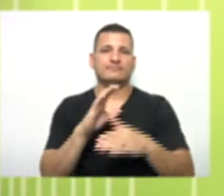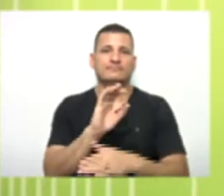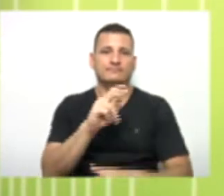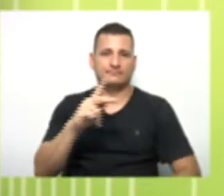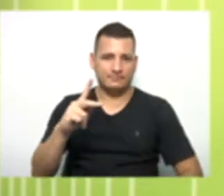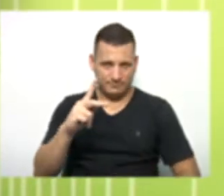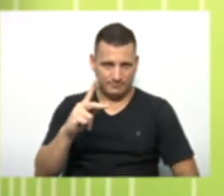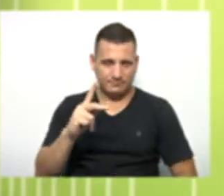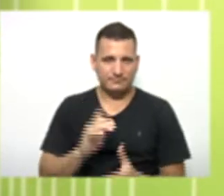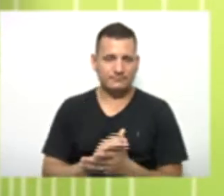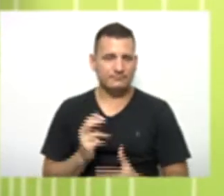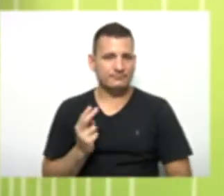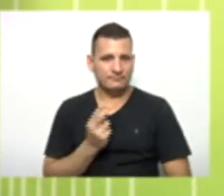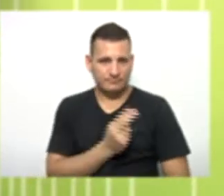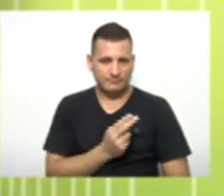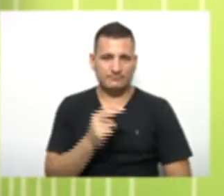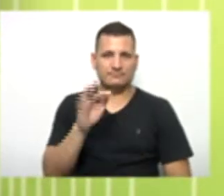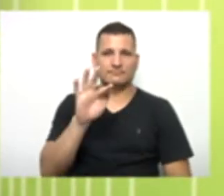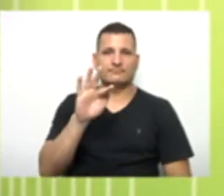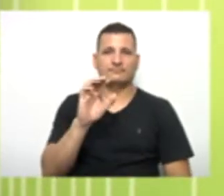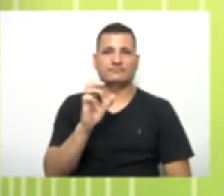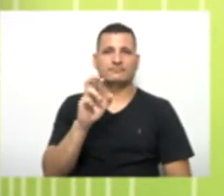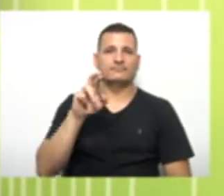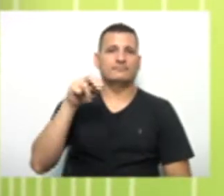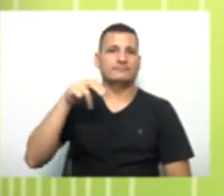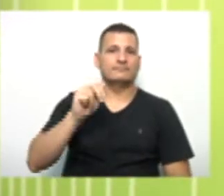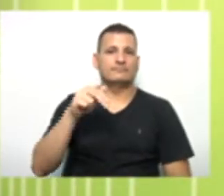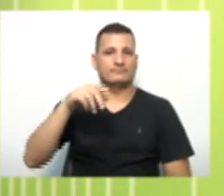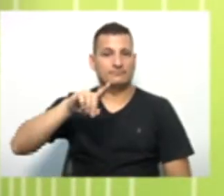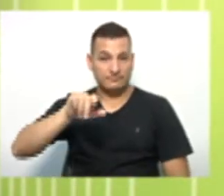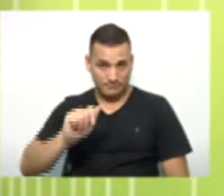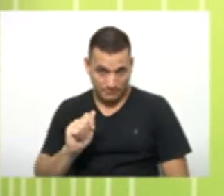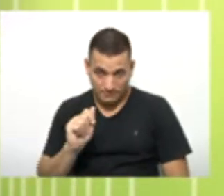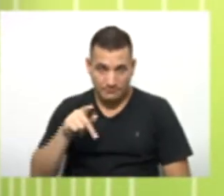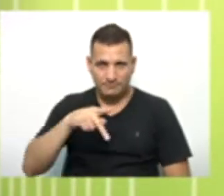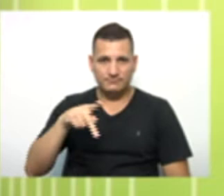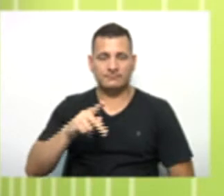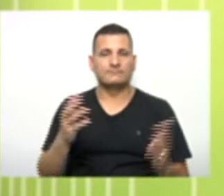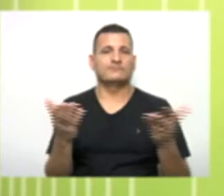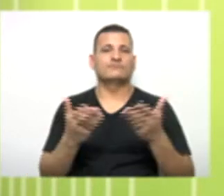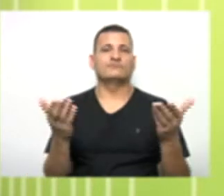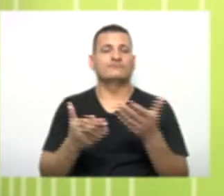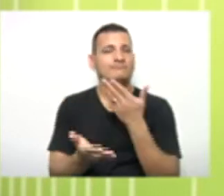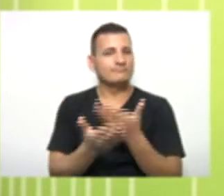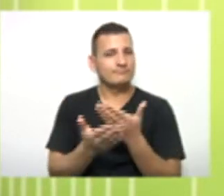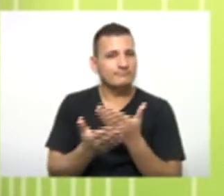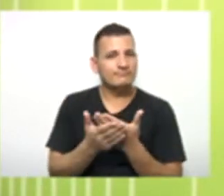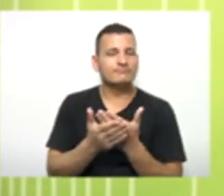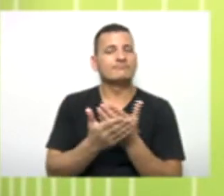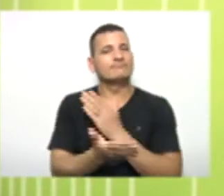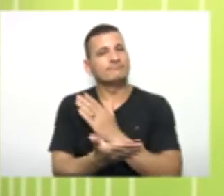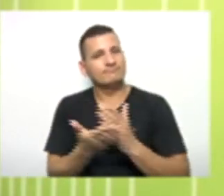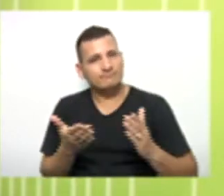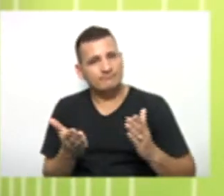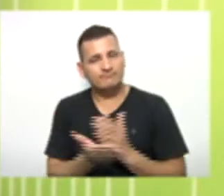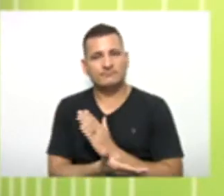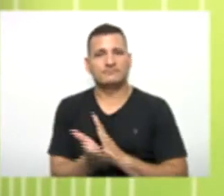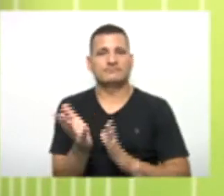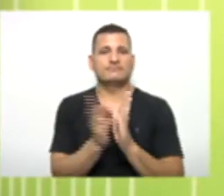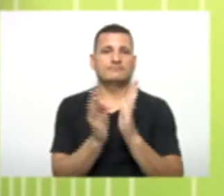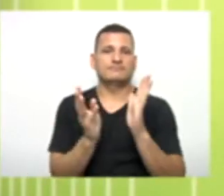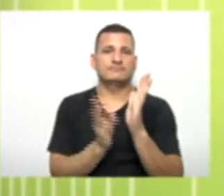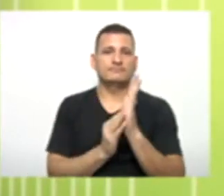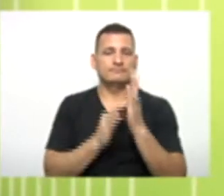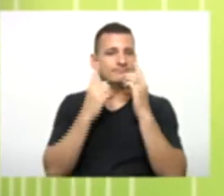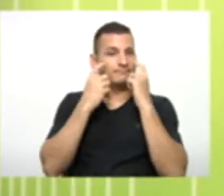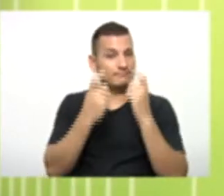1. Eu sou a professora Fernanda e hoje nós vamos estudar alguns conteúdos bem interessantes referente